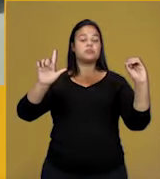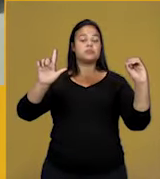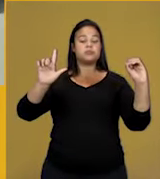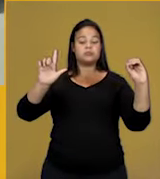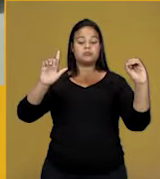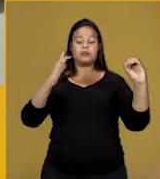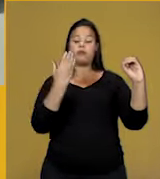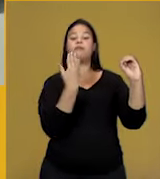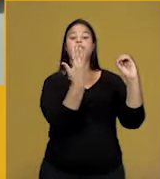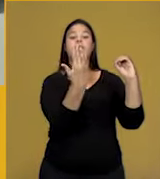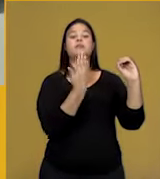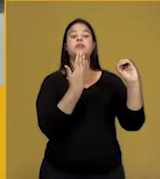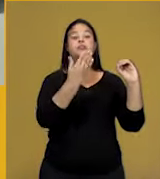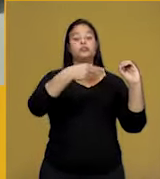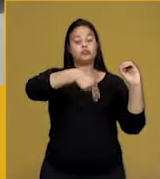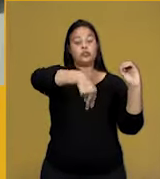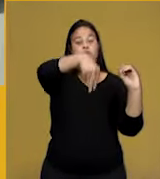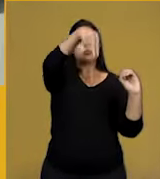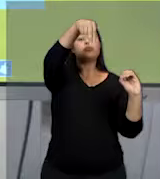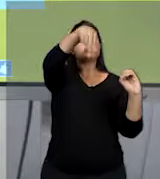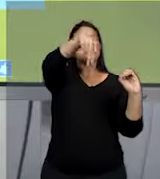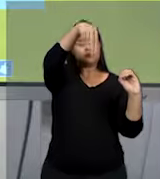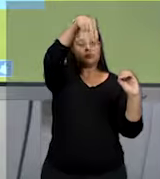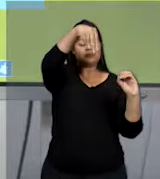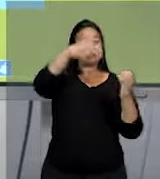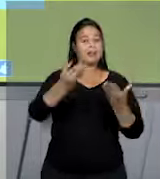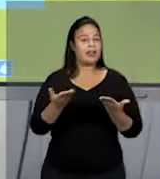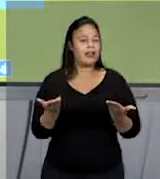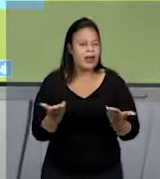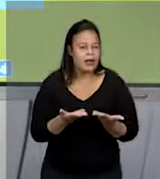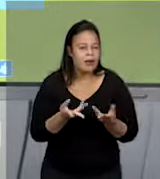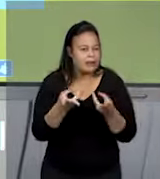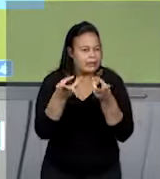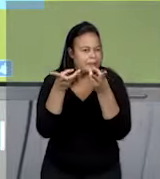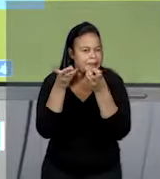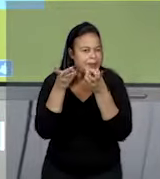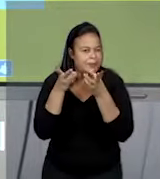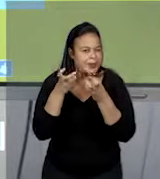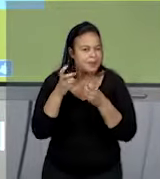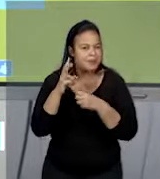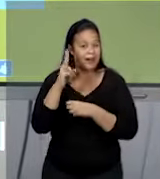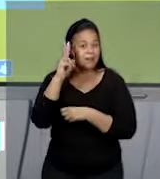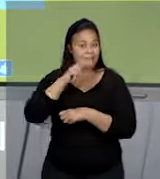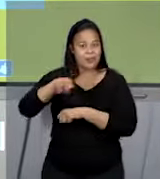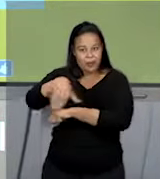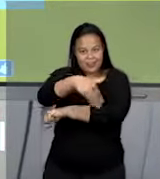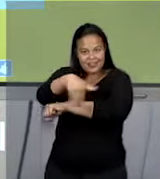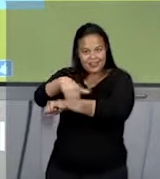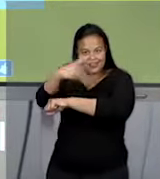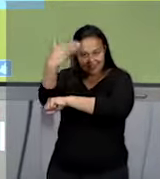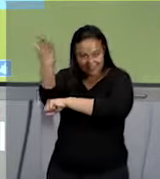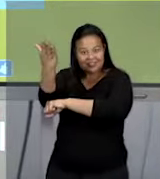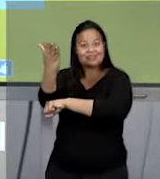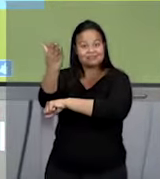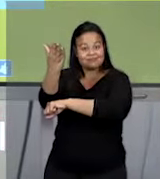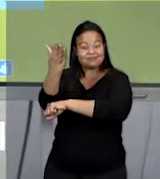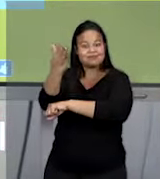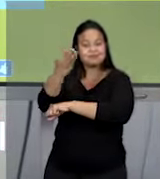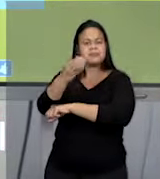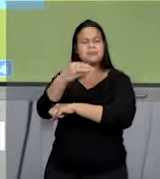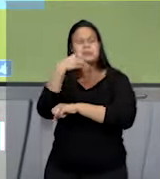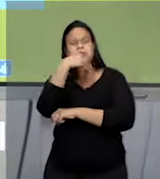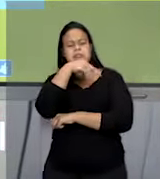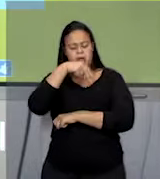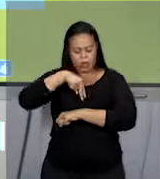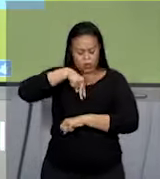é norte. Agora que você já viu isso lá na área externa e percebeu que o norte é para